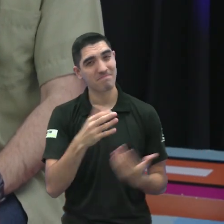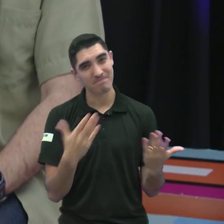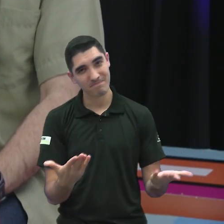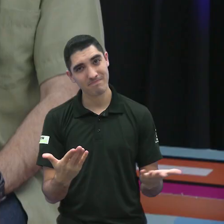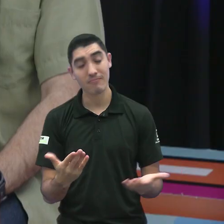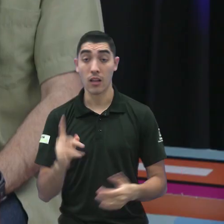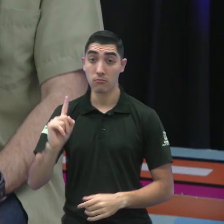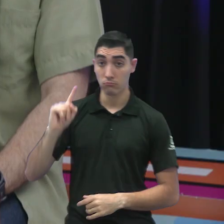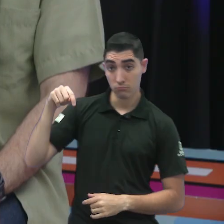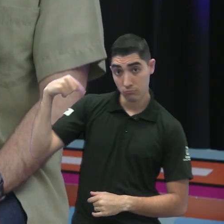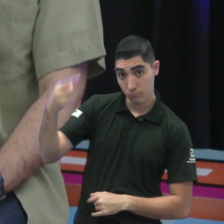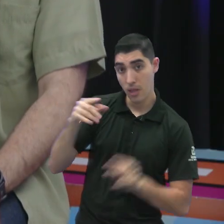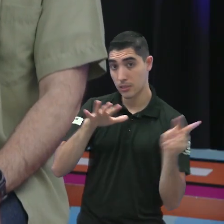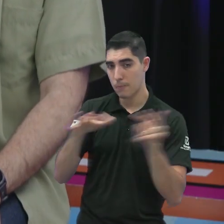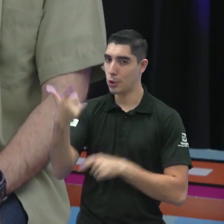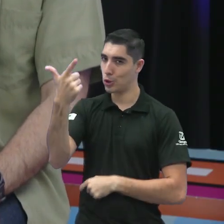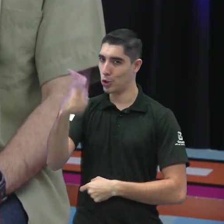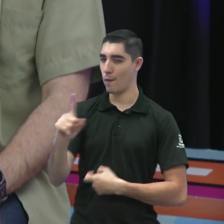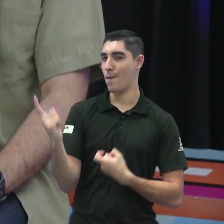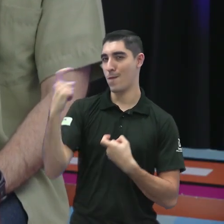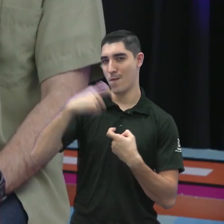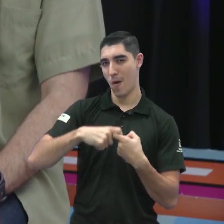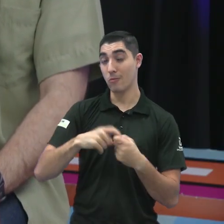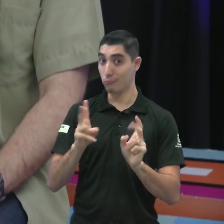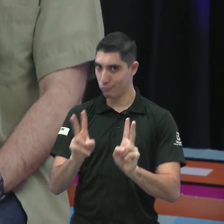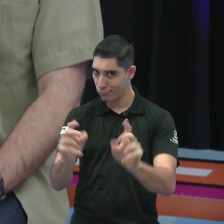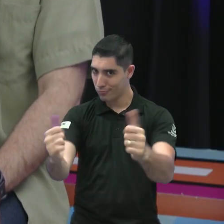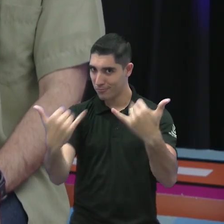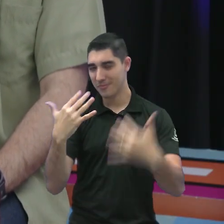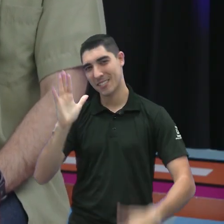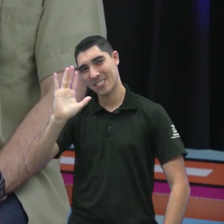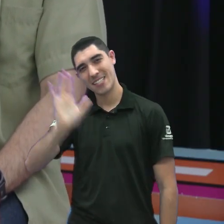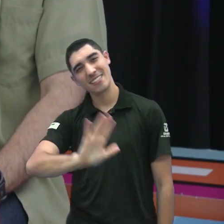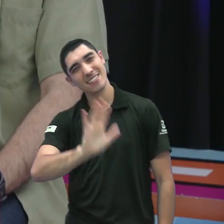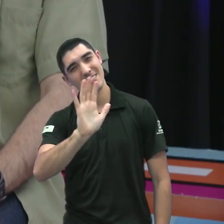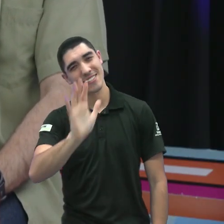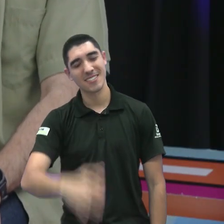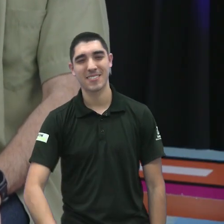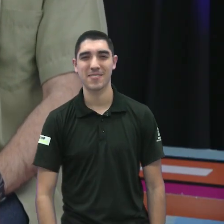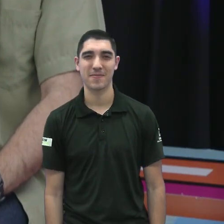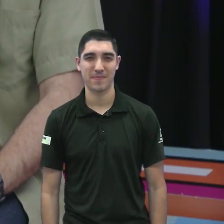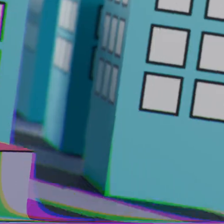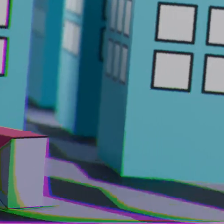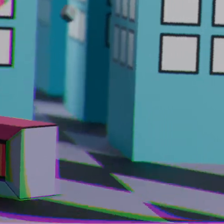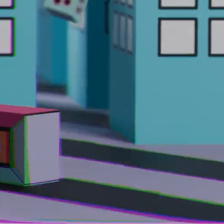isso. E a gente tá de volta na próxima semana. Fique com a gente. Tchau. Tchau.